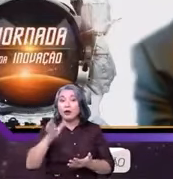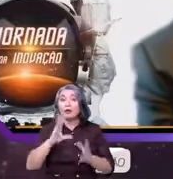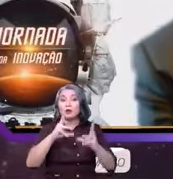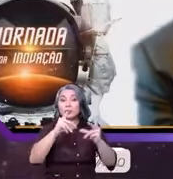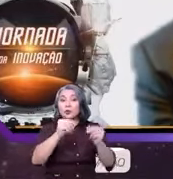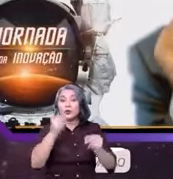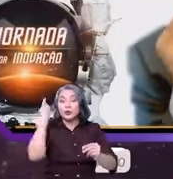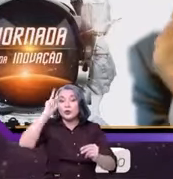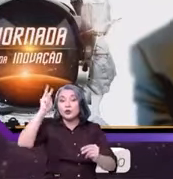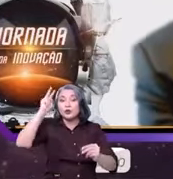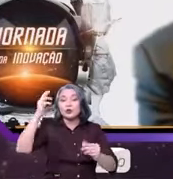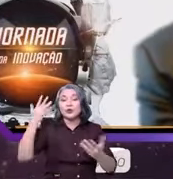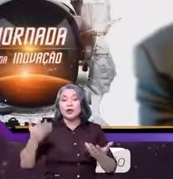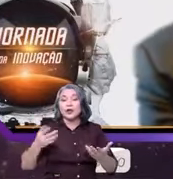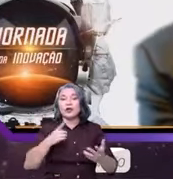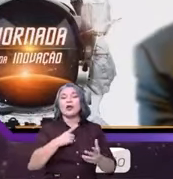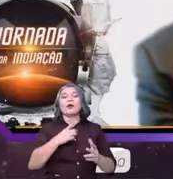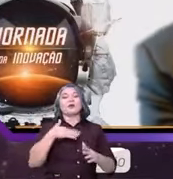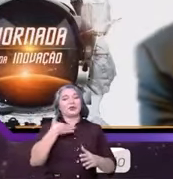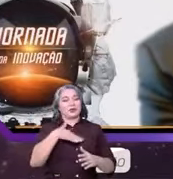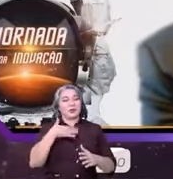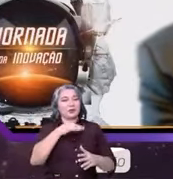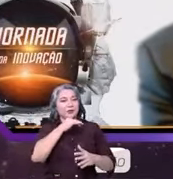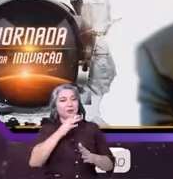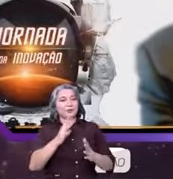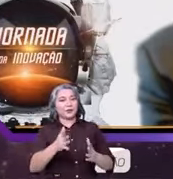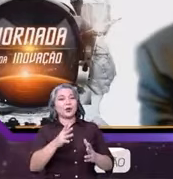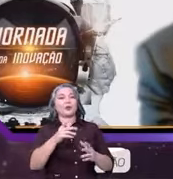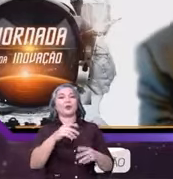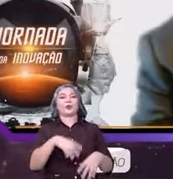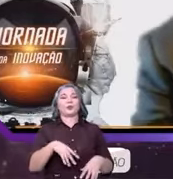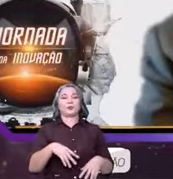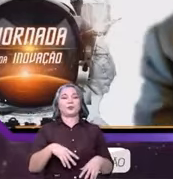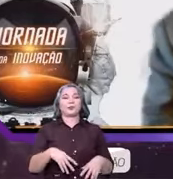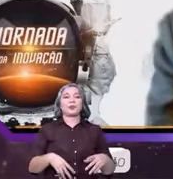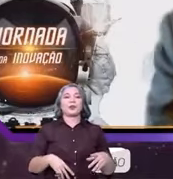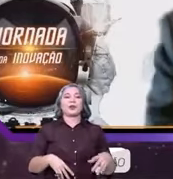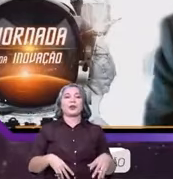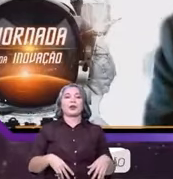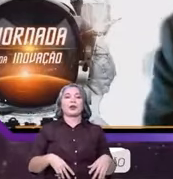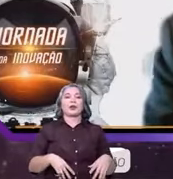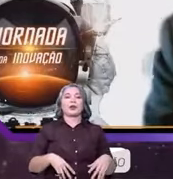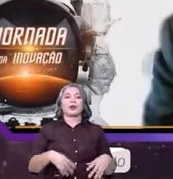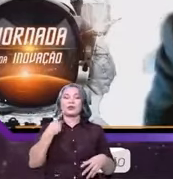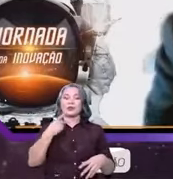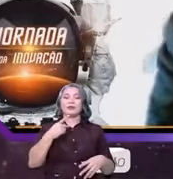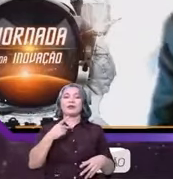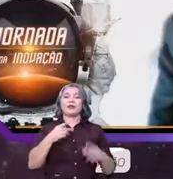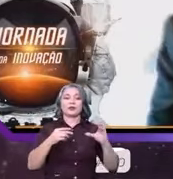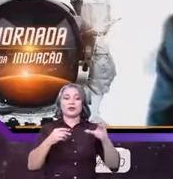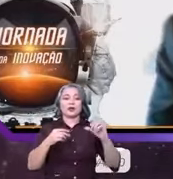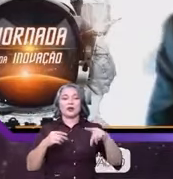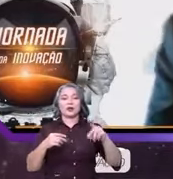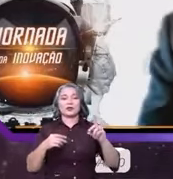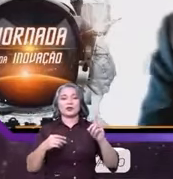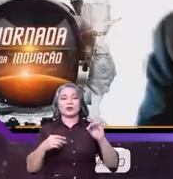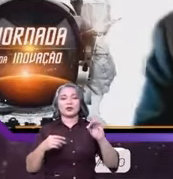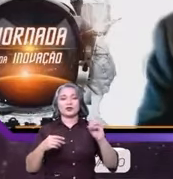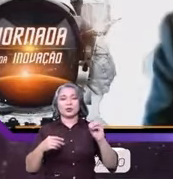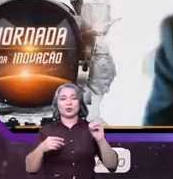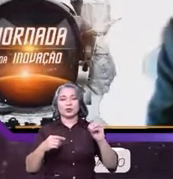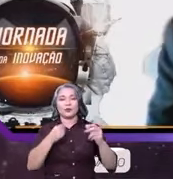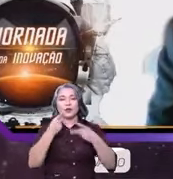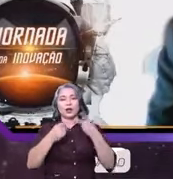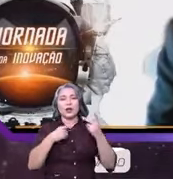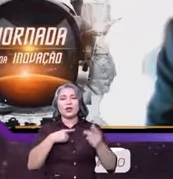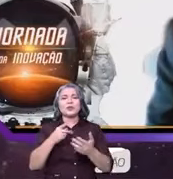E eu gostaria que, ao final, se o Dr. Cândido pudesse, na sua fala de conclusão, abordar esse ponto. E os erros